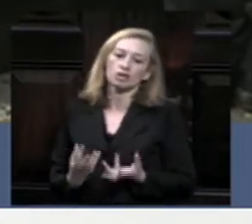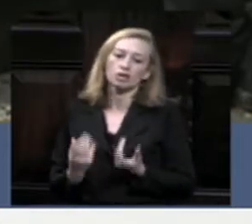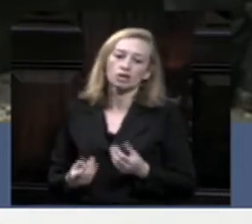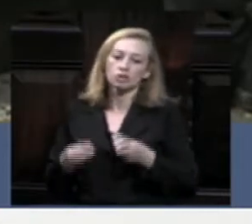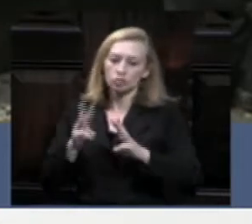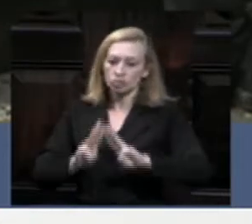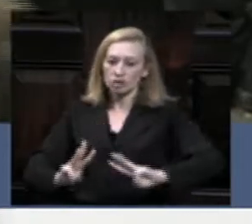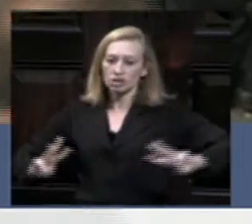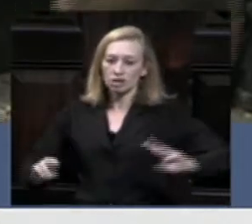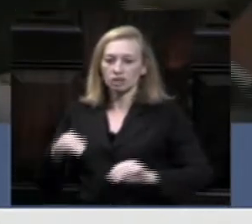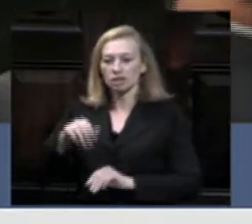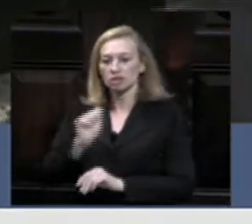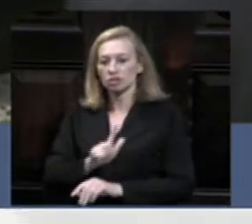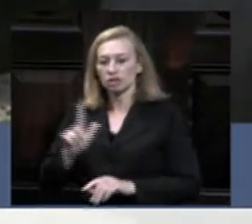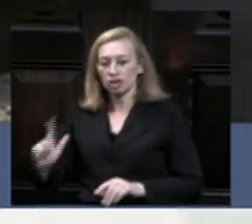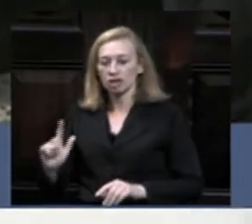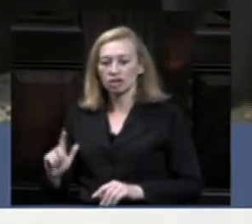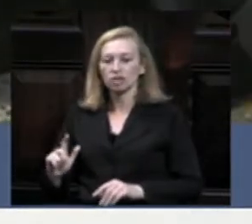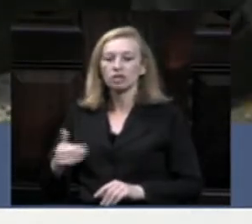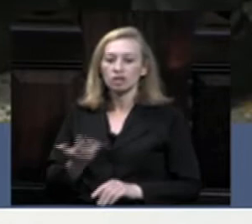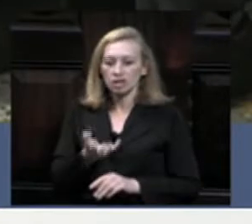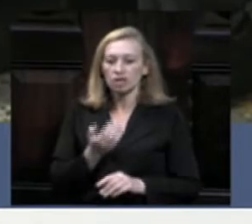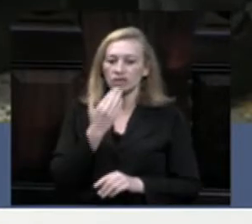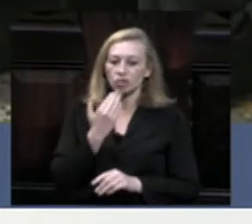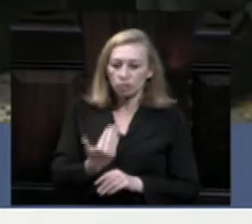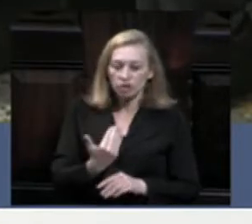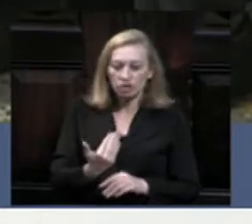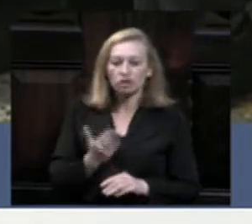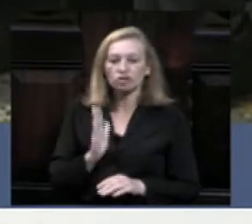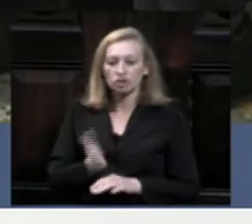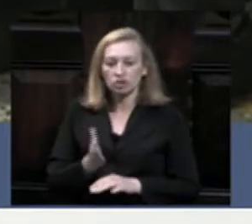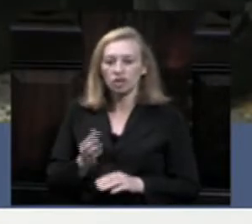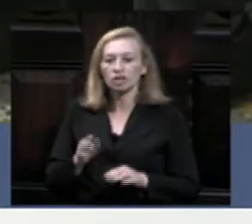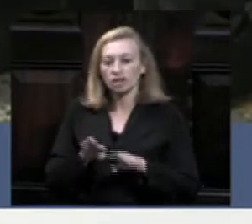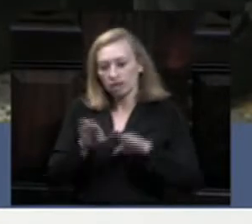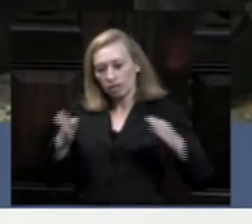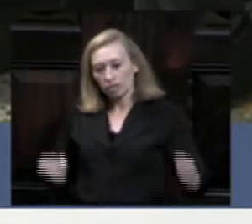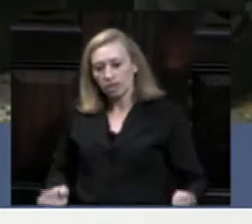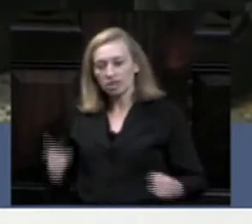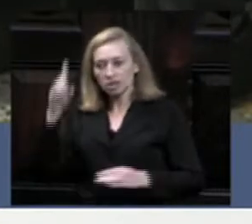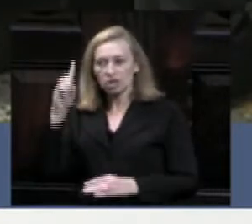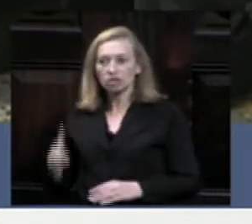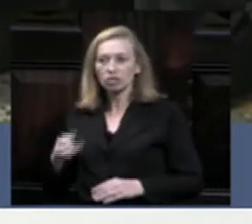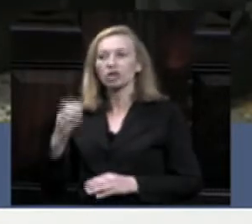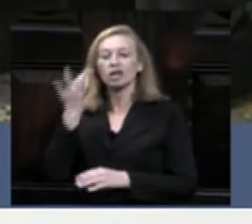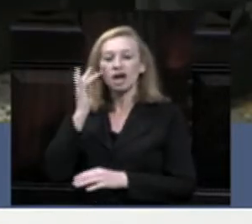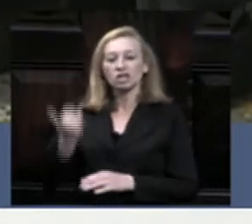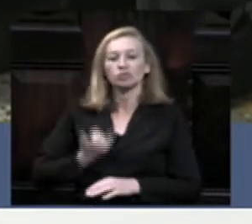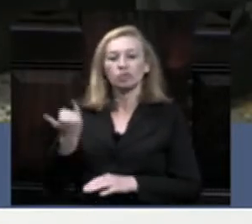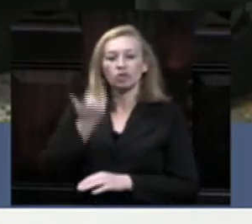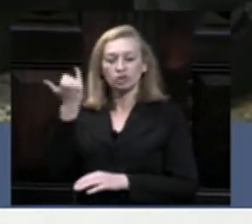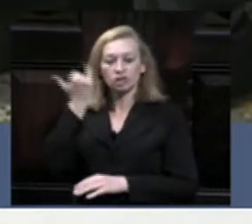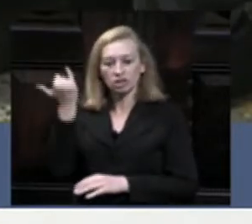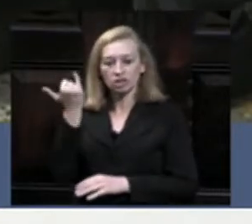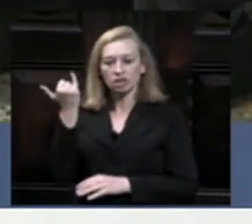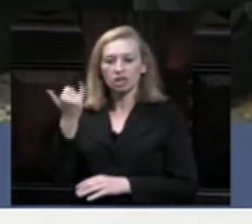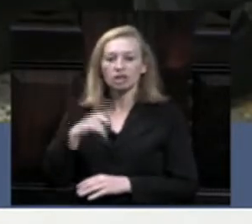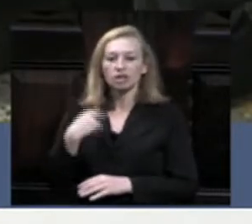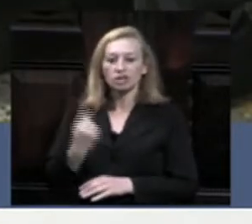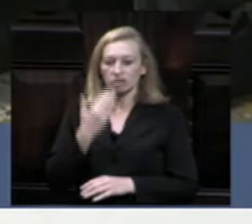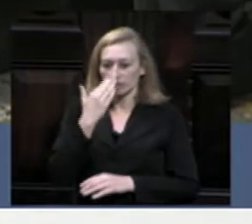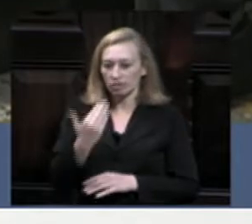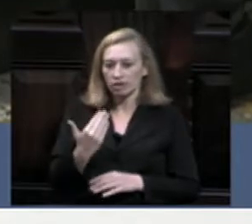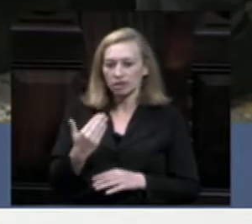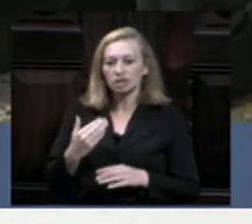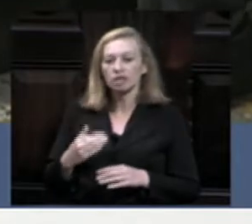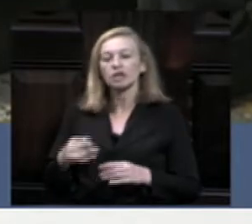Nacional. Esse requerimento que gostaria de fazer a Vossa Excelência já está na mesa diretora e acho muito importante que a nossa Frente Parlamentar de Proteção